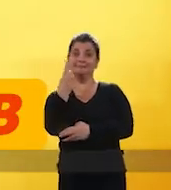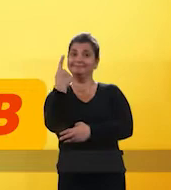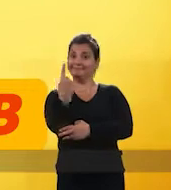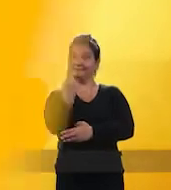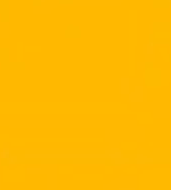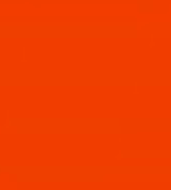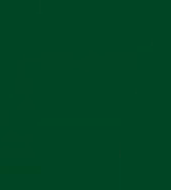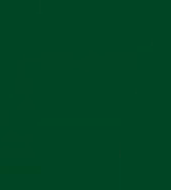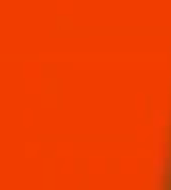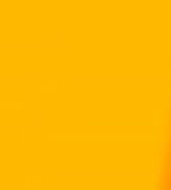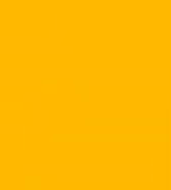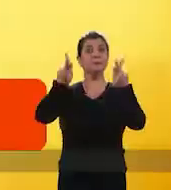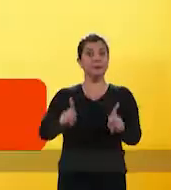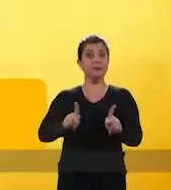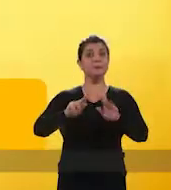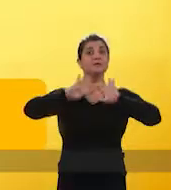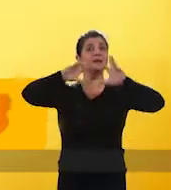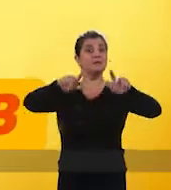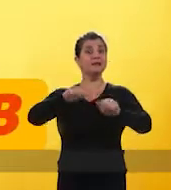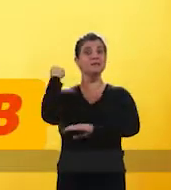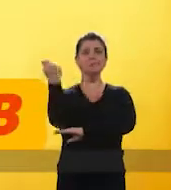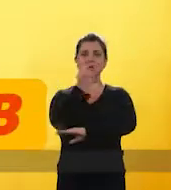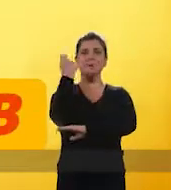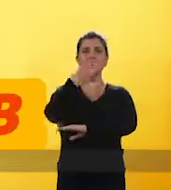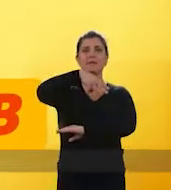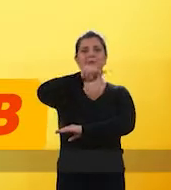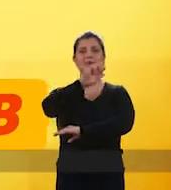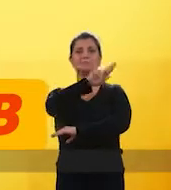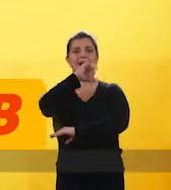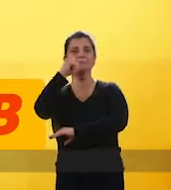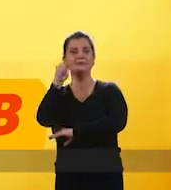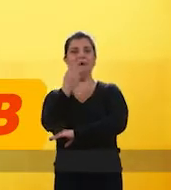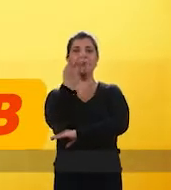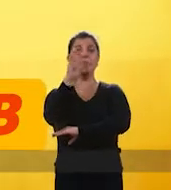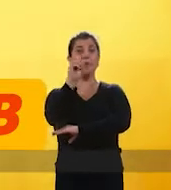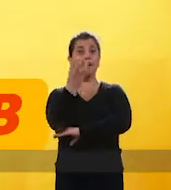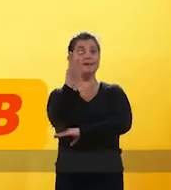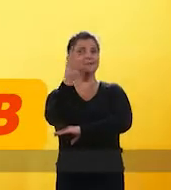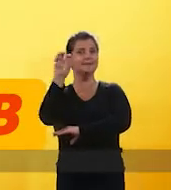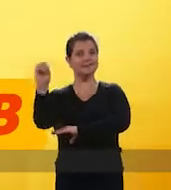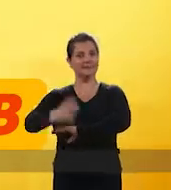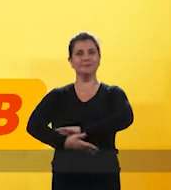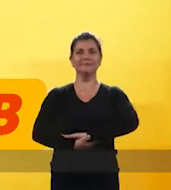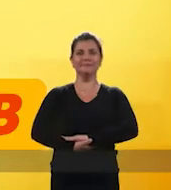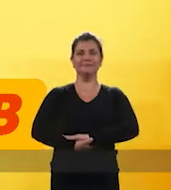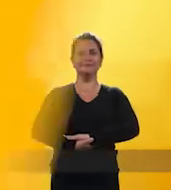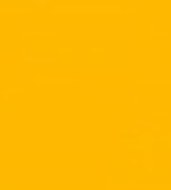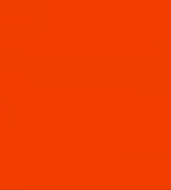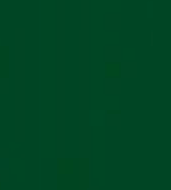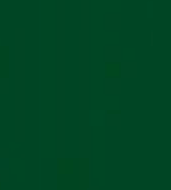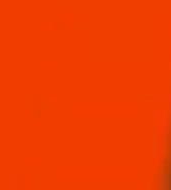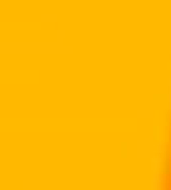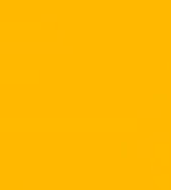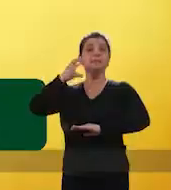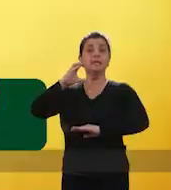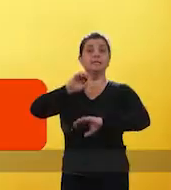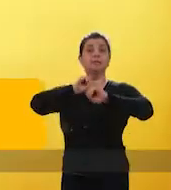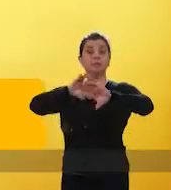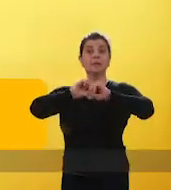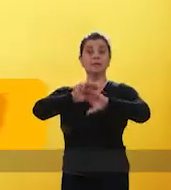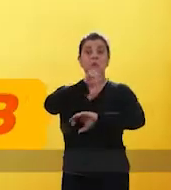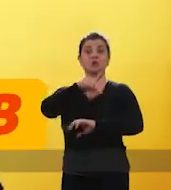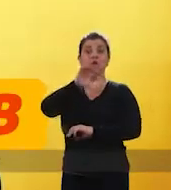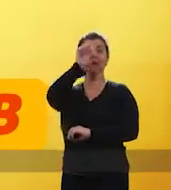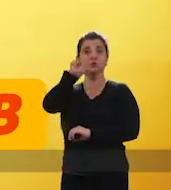-2-1. Pelas pessoas, pelos animais e pelo Rio Grande, Márcia Fumagalli, 40-300. Pela